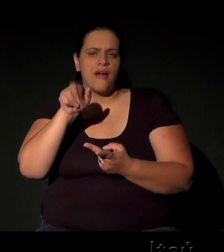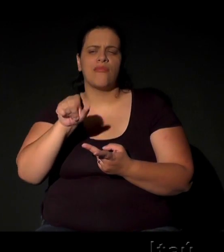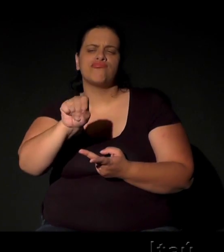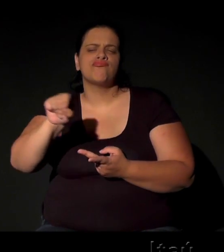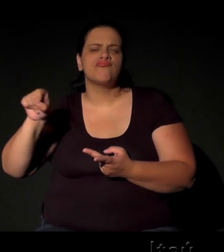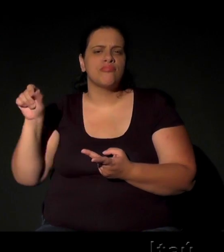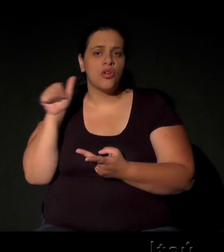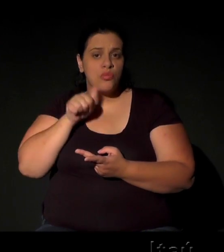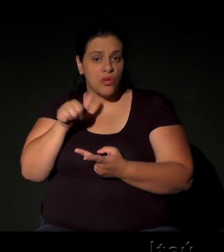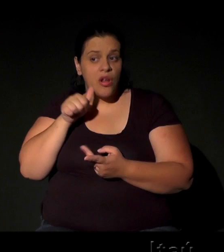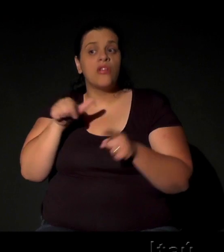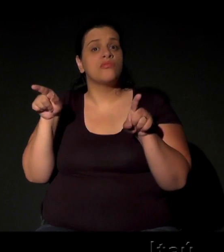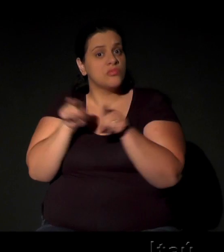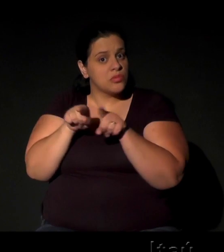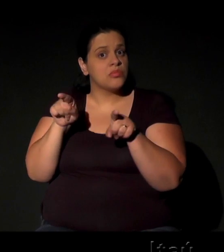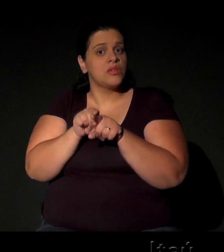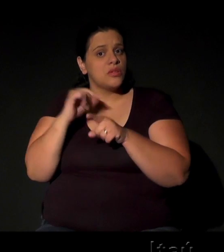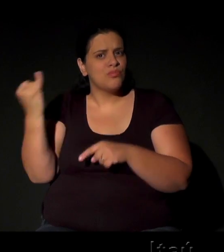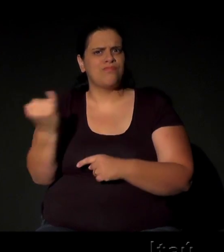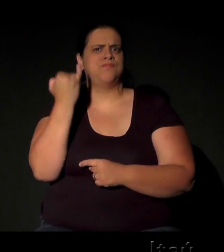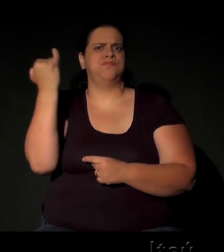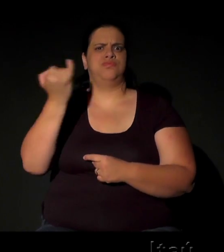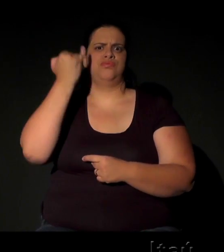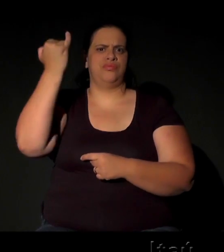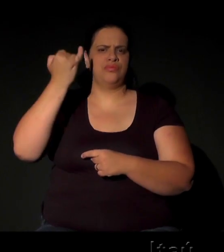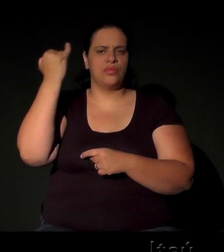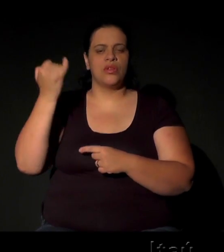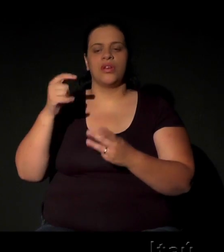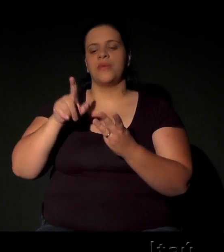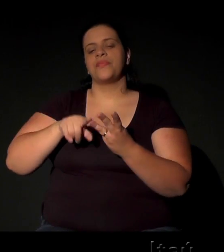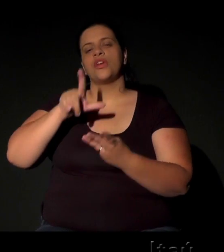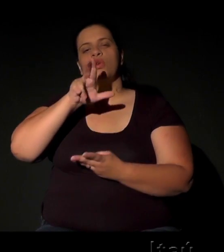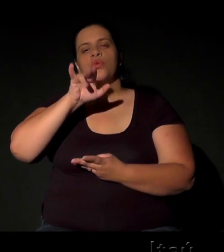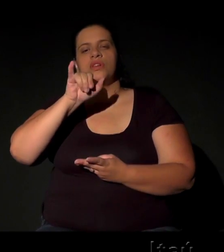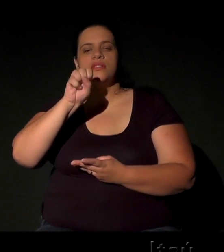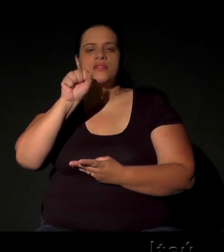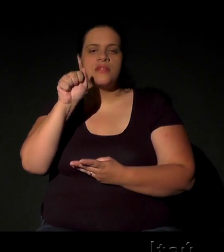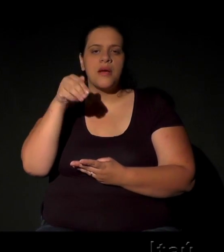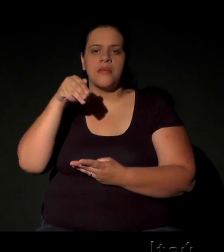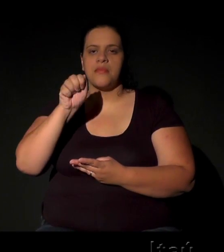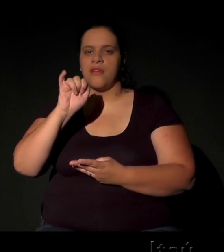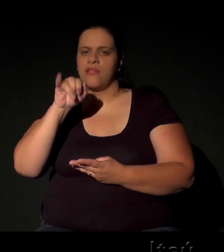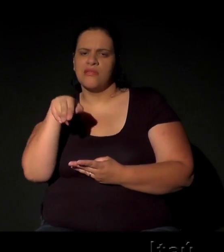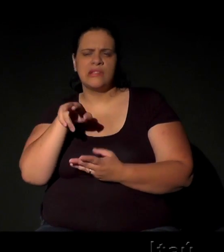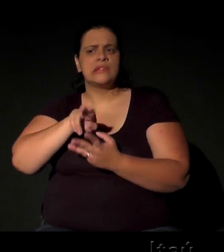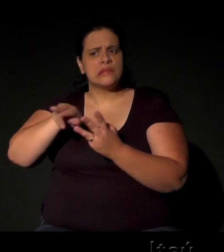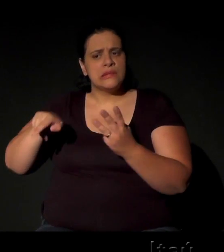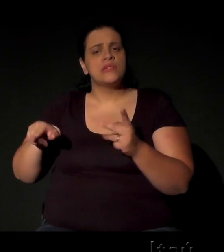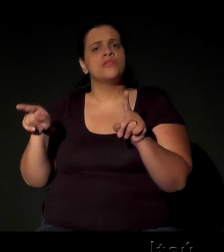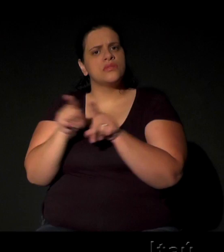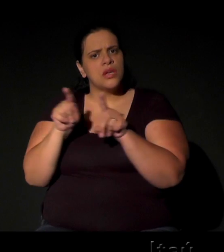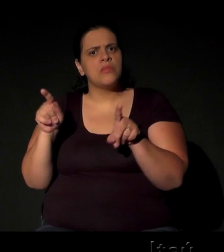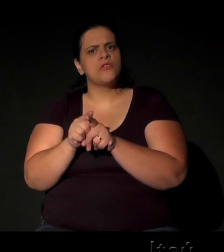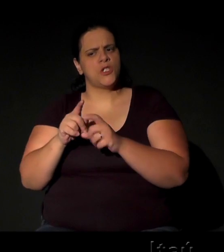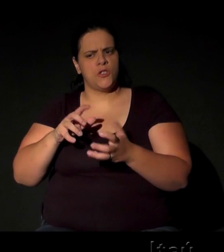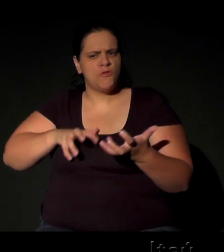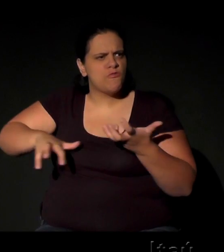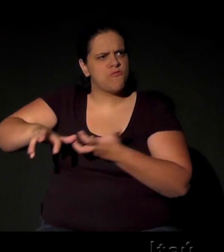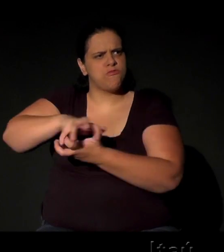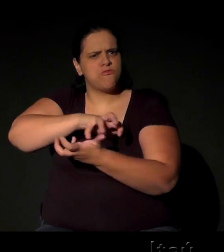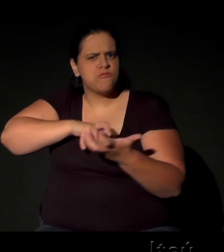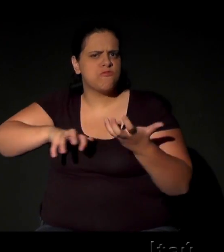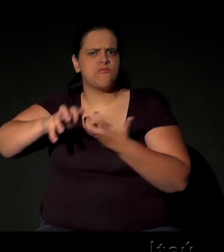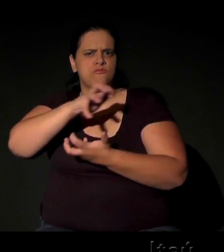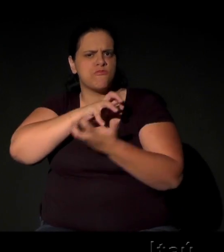eh essas mulheres que foram extremamente importantes Luísa maim e que foram extremamente importantes inclusive para levantes contra a escravidão